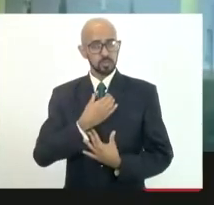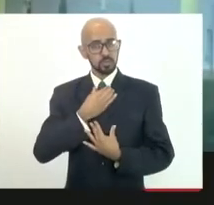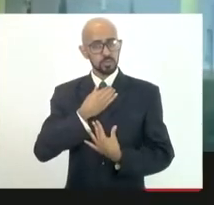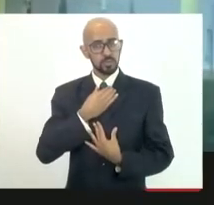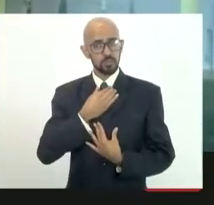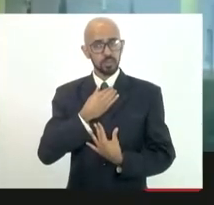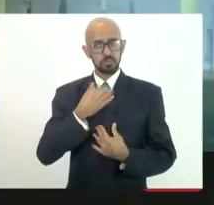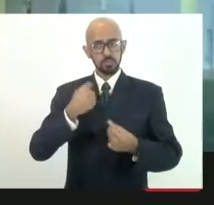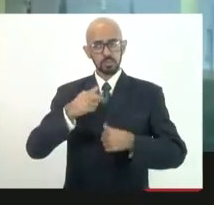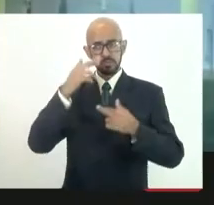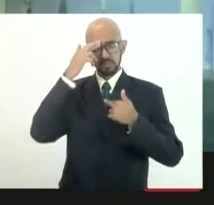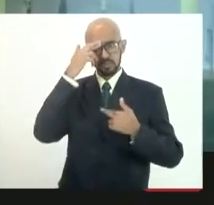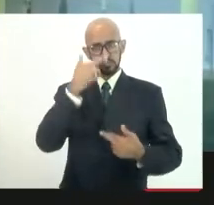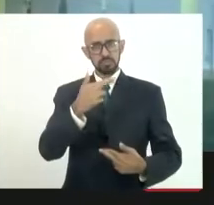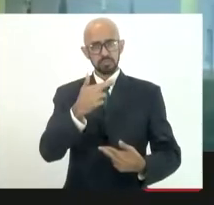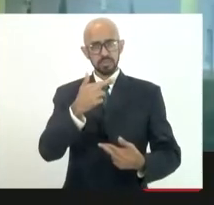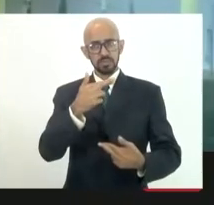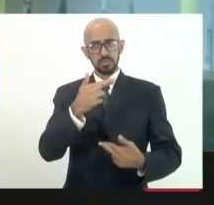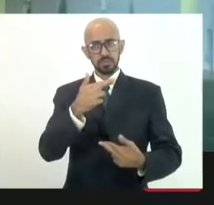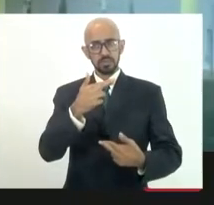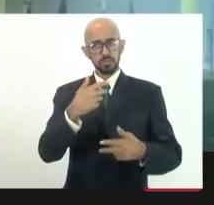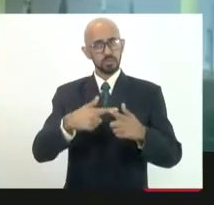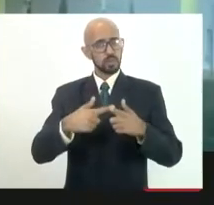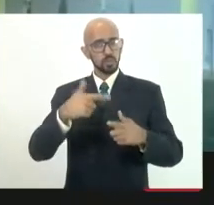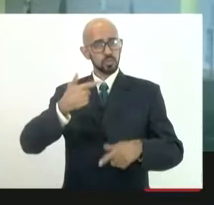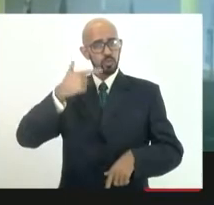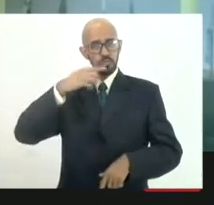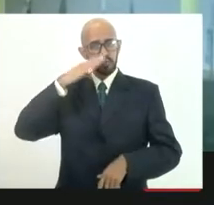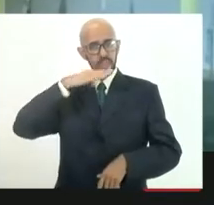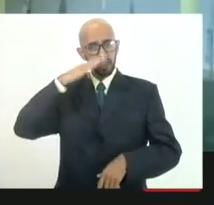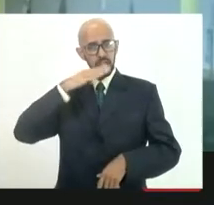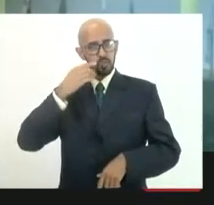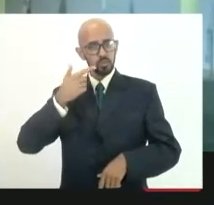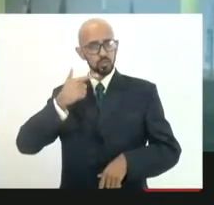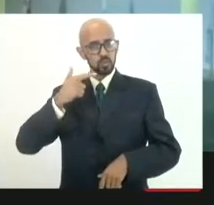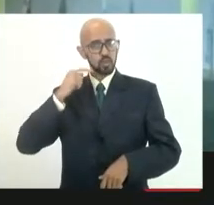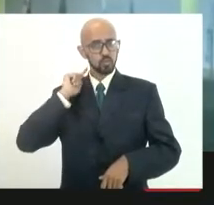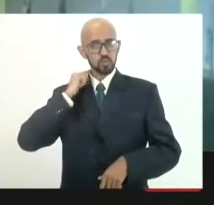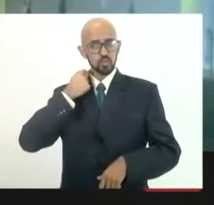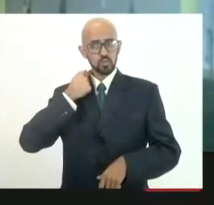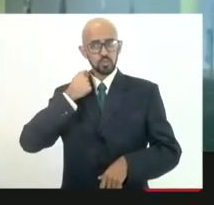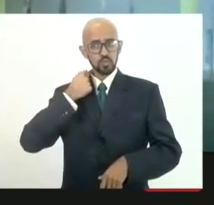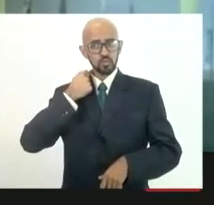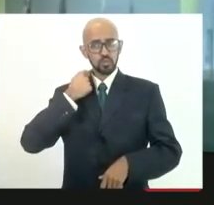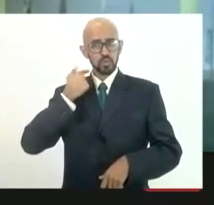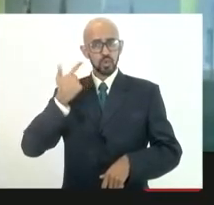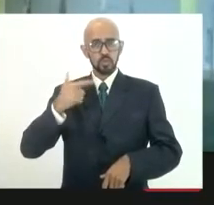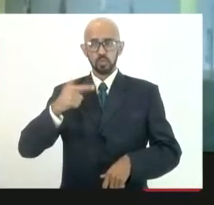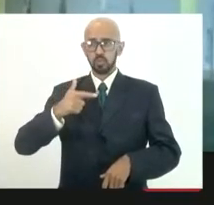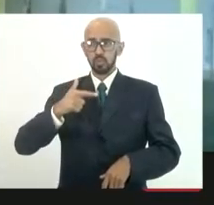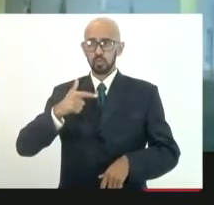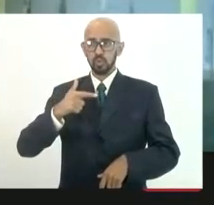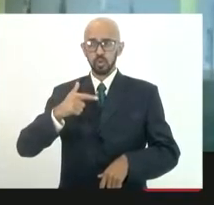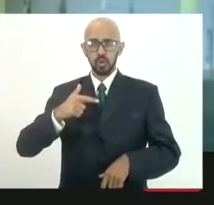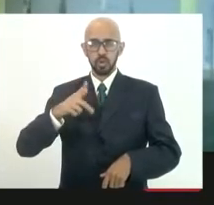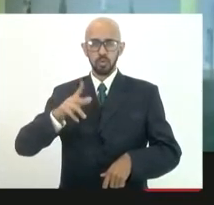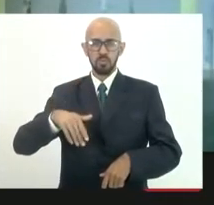Tem que haver o respeito, porque eu não estou fedendo, eu não estou sujo, eu não estou maltrapilho.